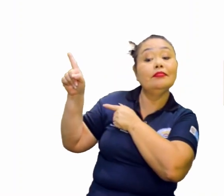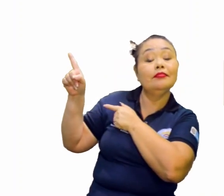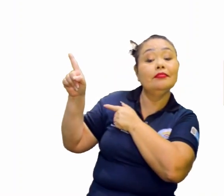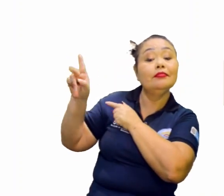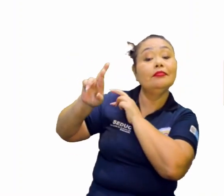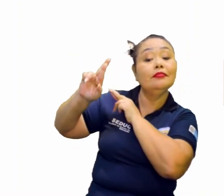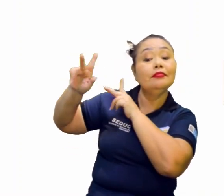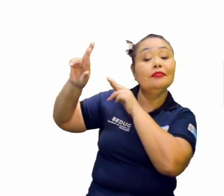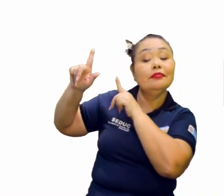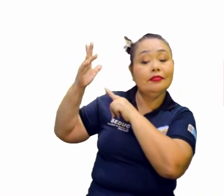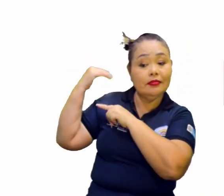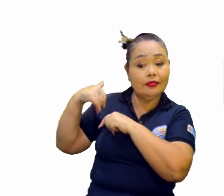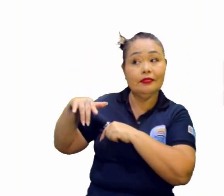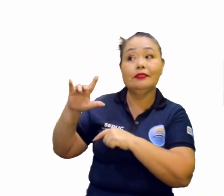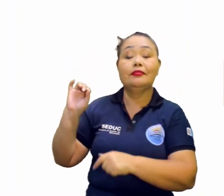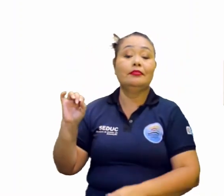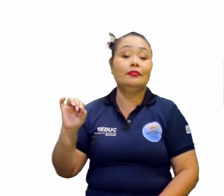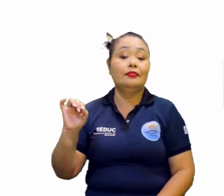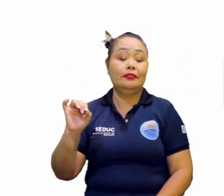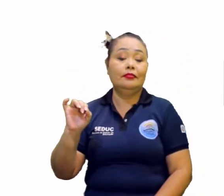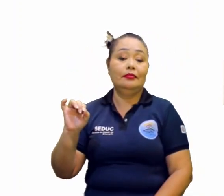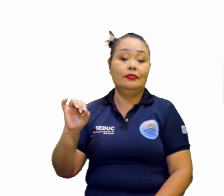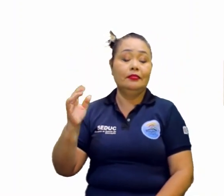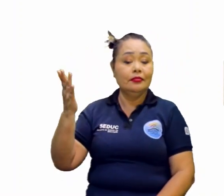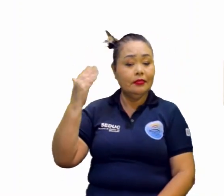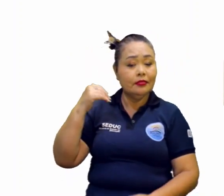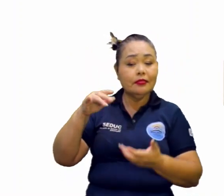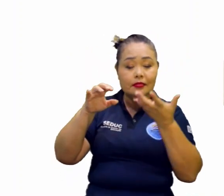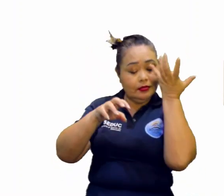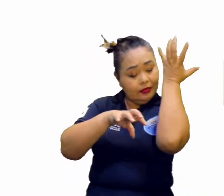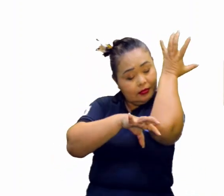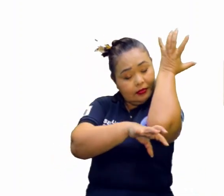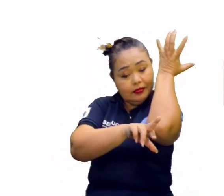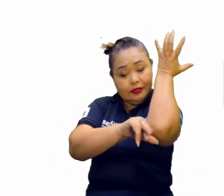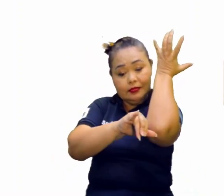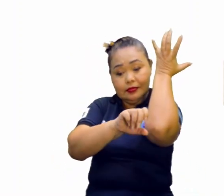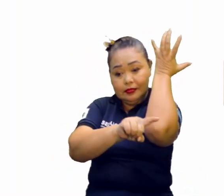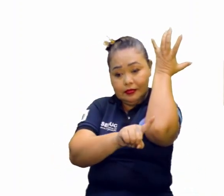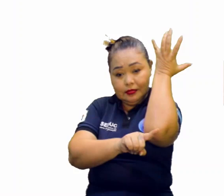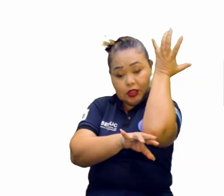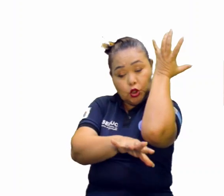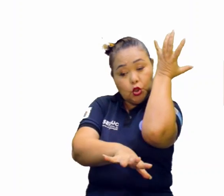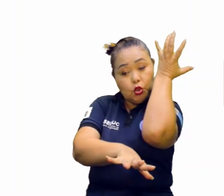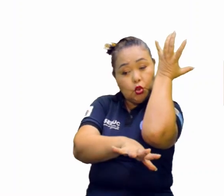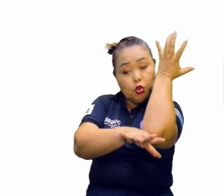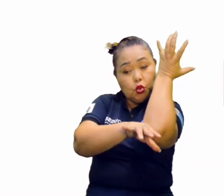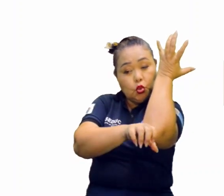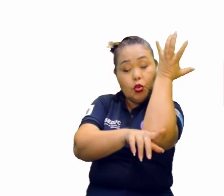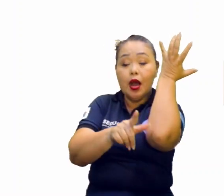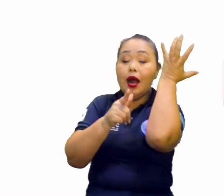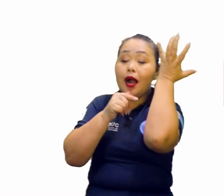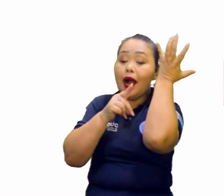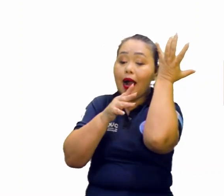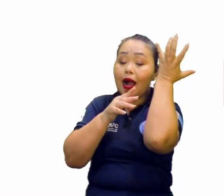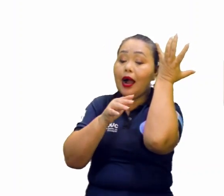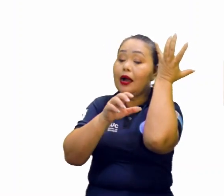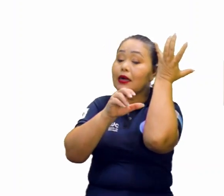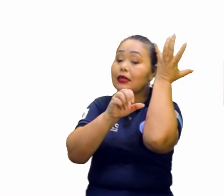zona pelífera dessa raiz, que você vai ter a absorção de água e sais minerais.